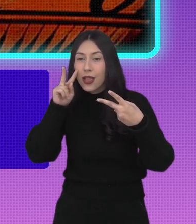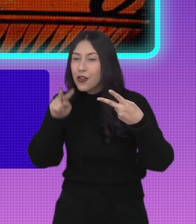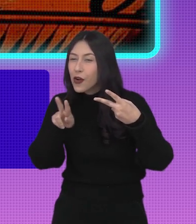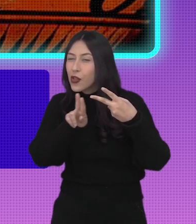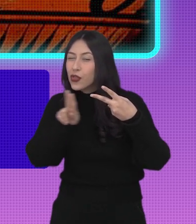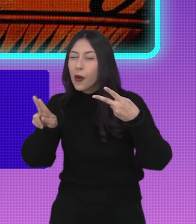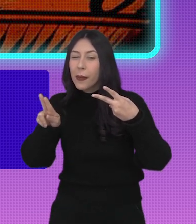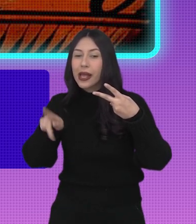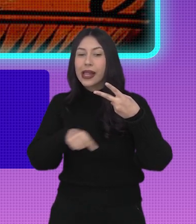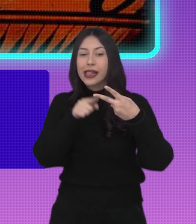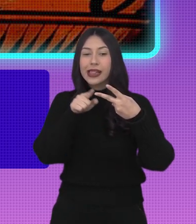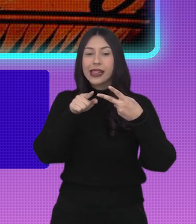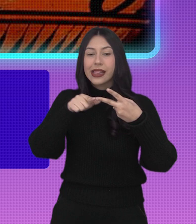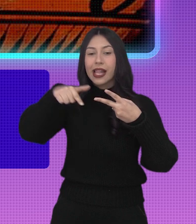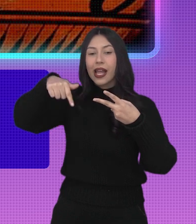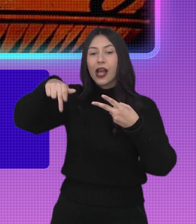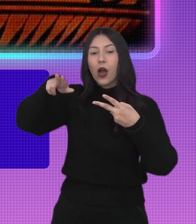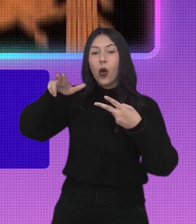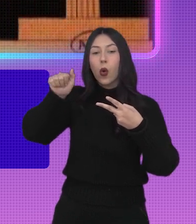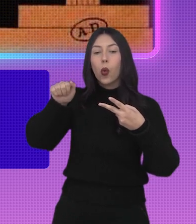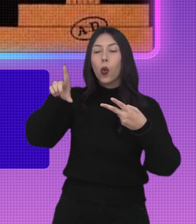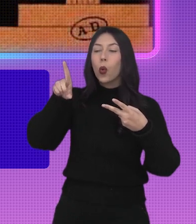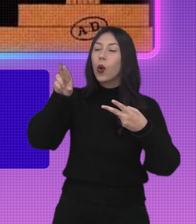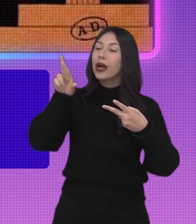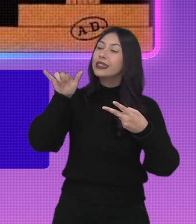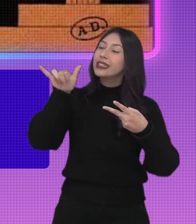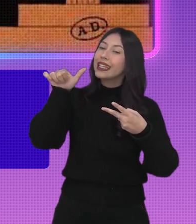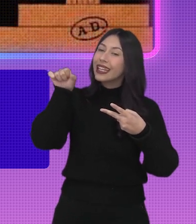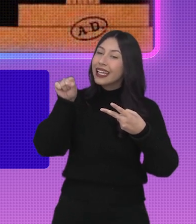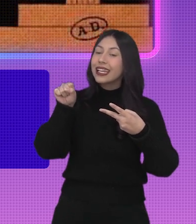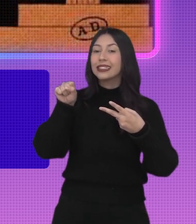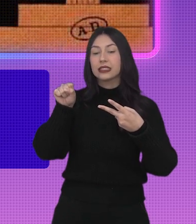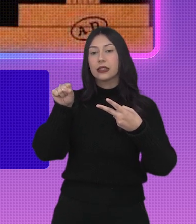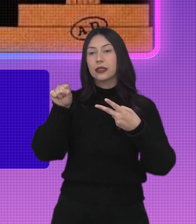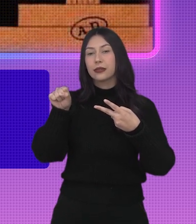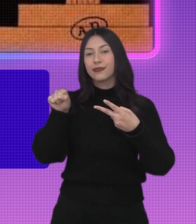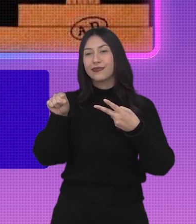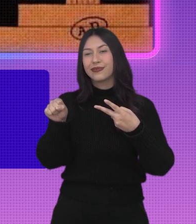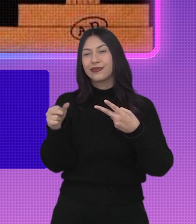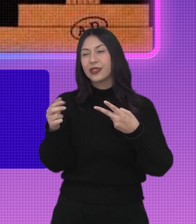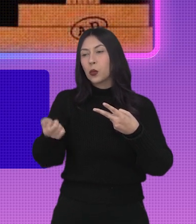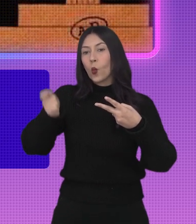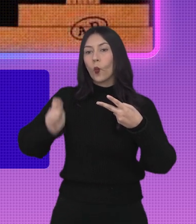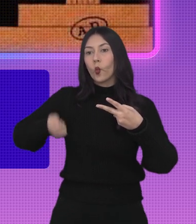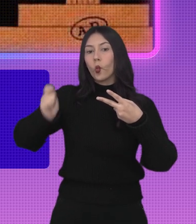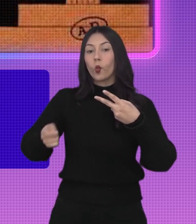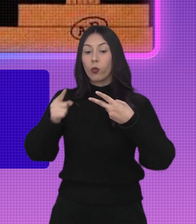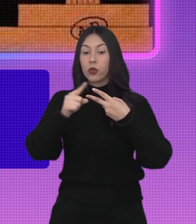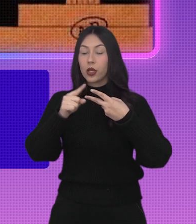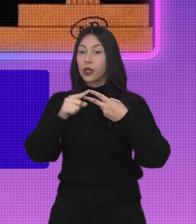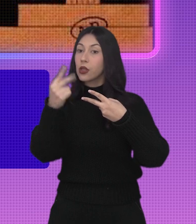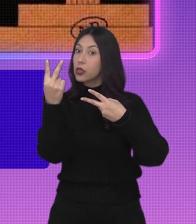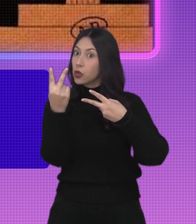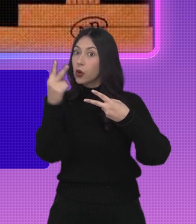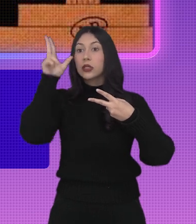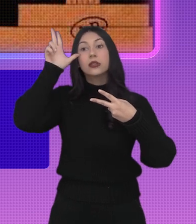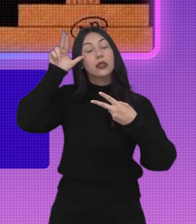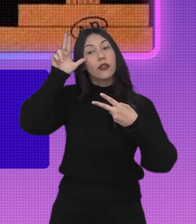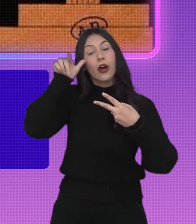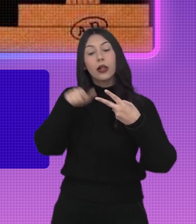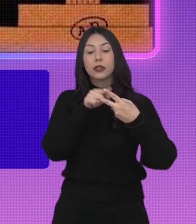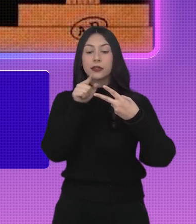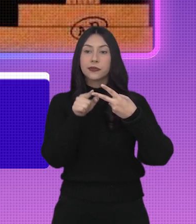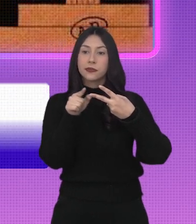nome aqui, porque são os nomes... As bigas e as quadrias, que eram... tipo umas carroças, só que as bigas eram com 2